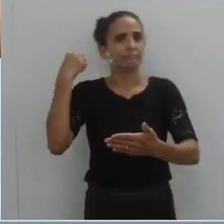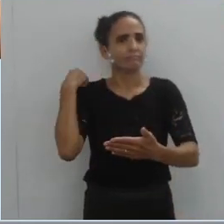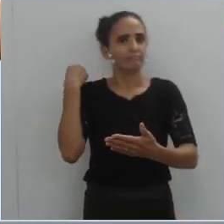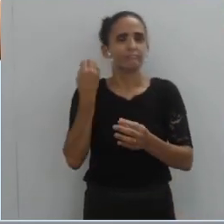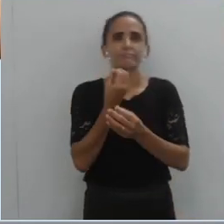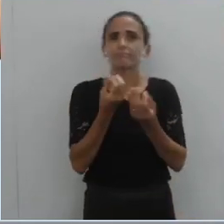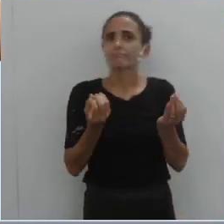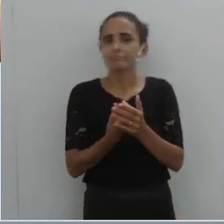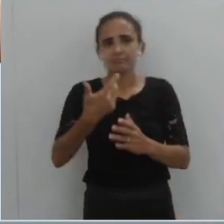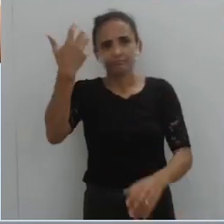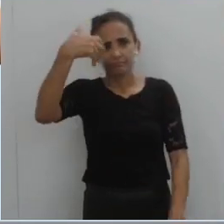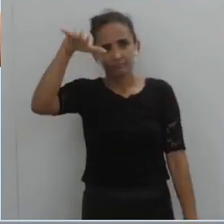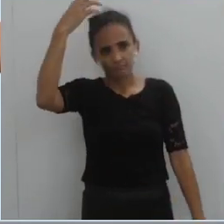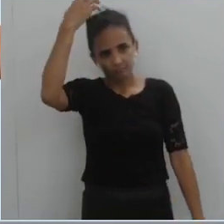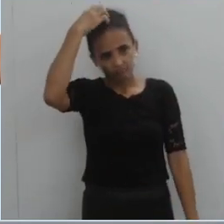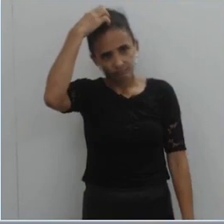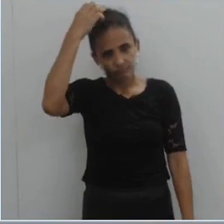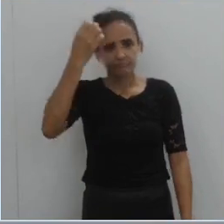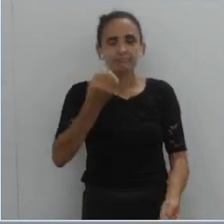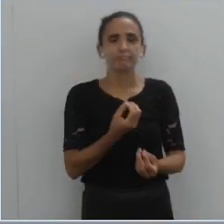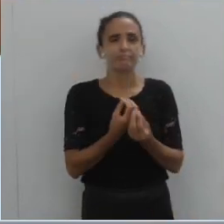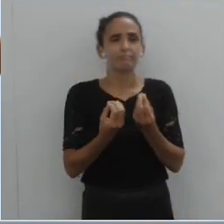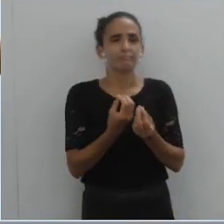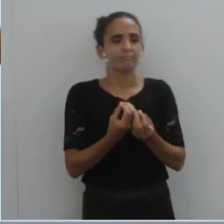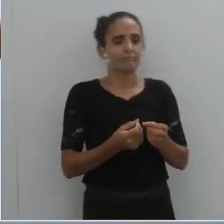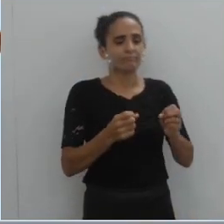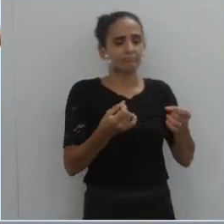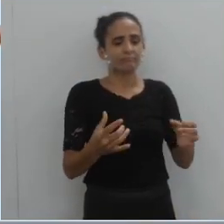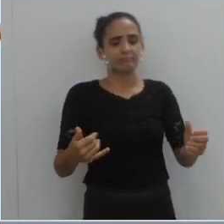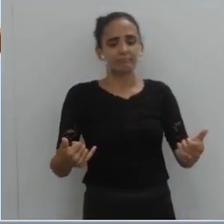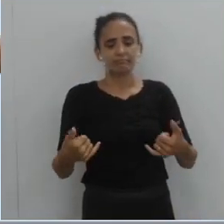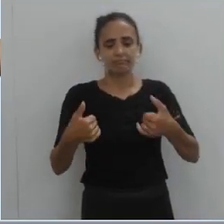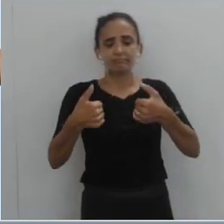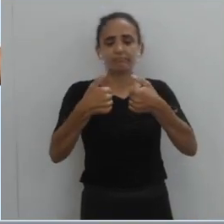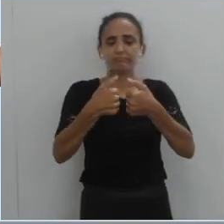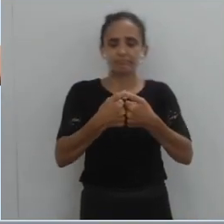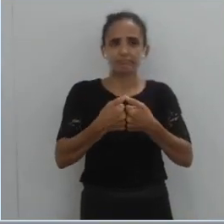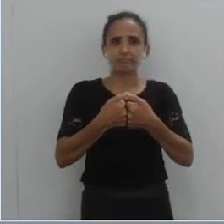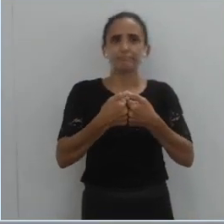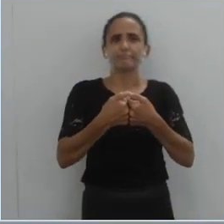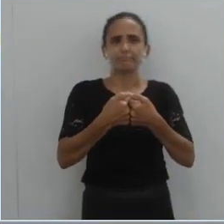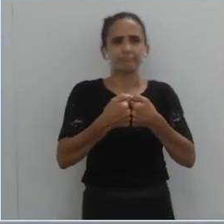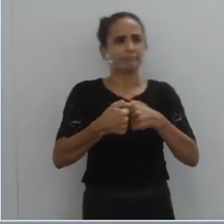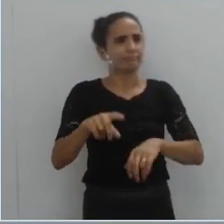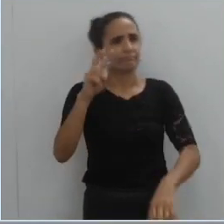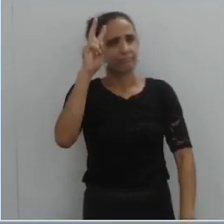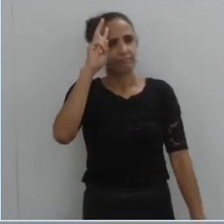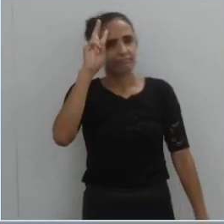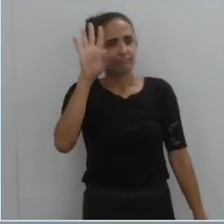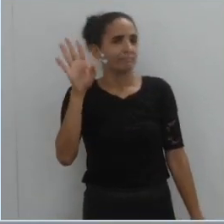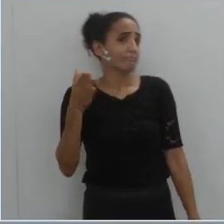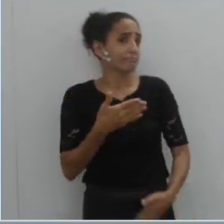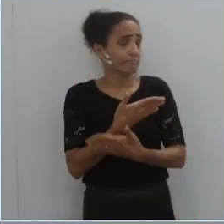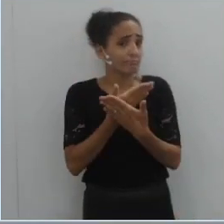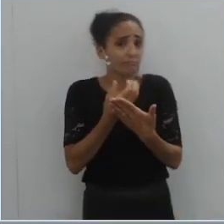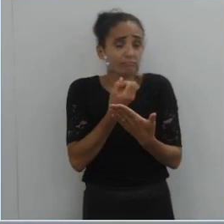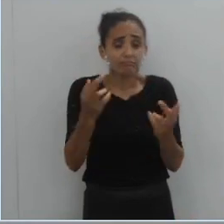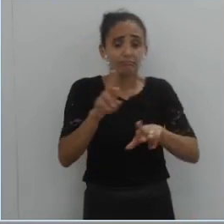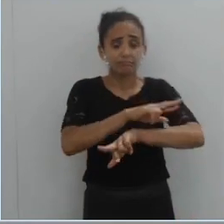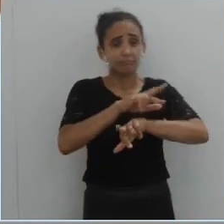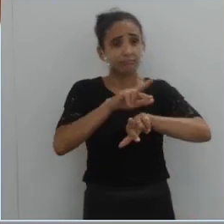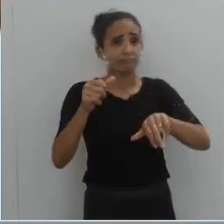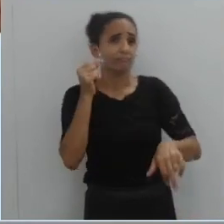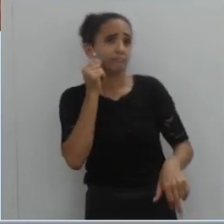na Etiópia, que recebeu a Arca da Aliança. Olha aí que legal. Enfim, são